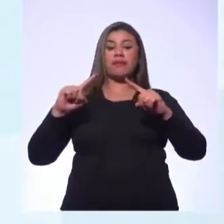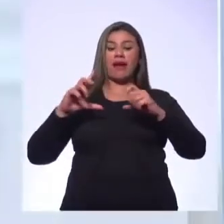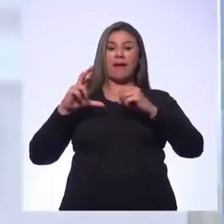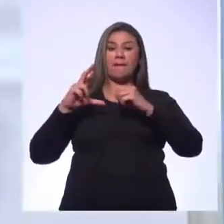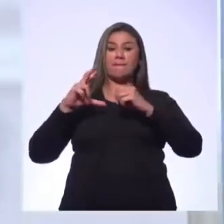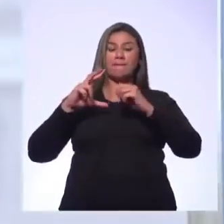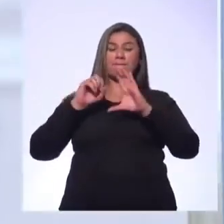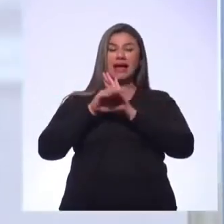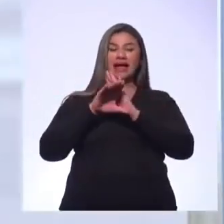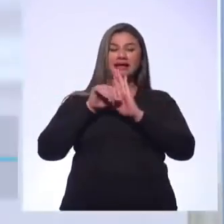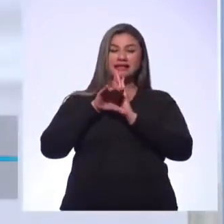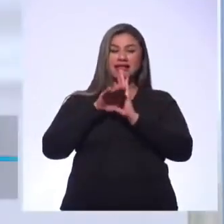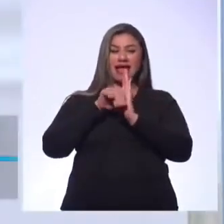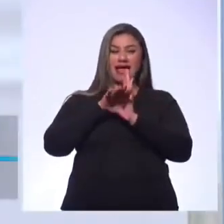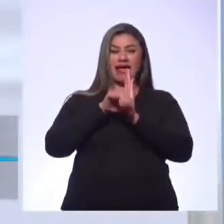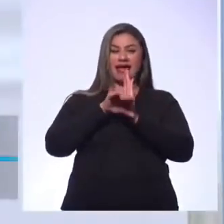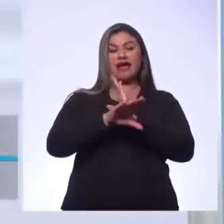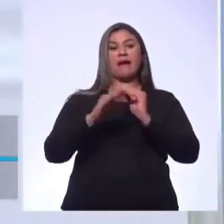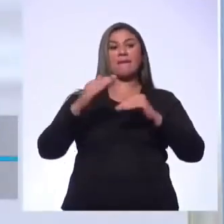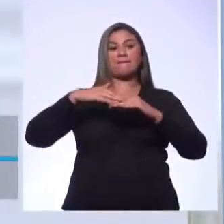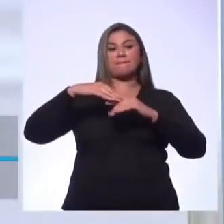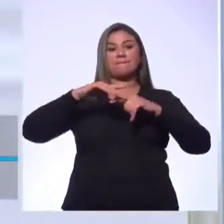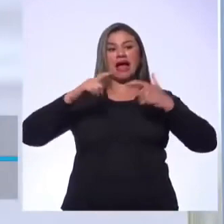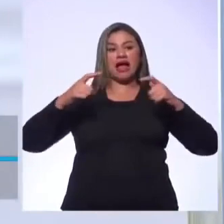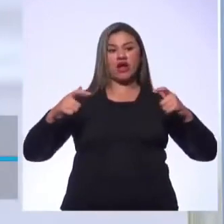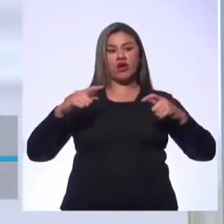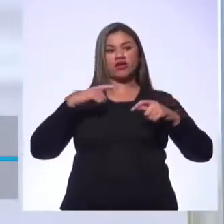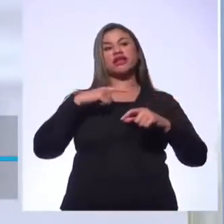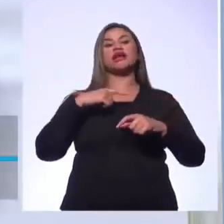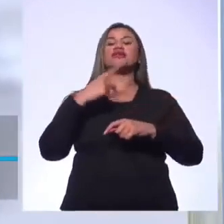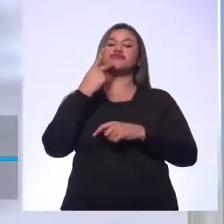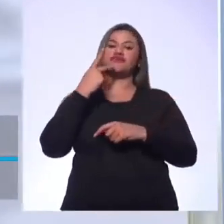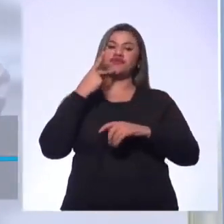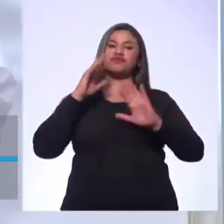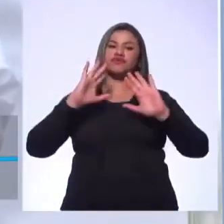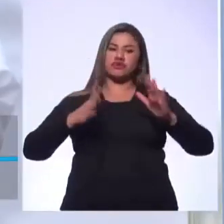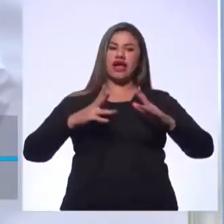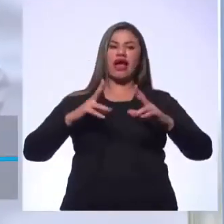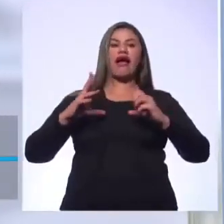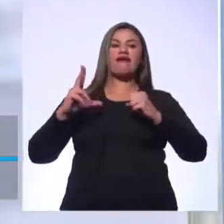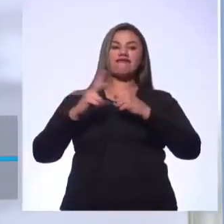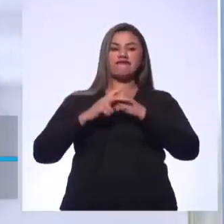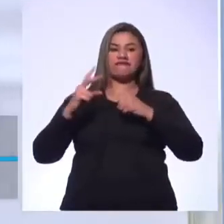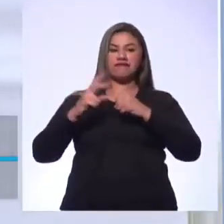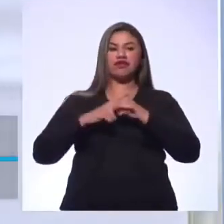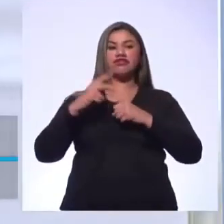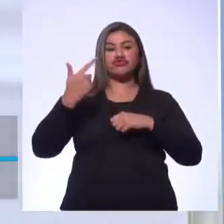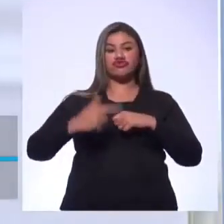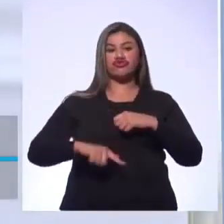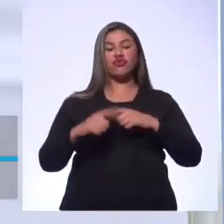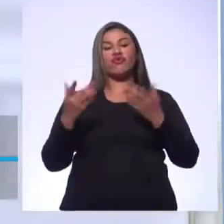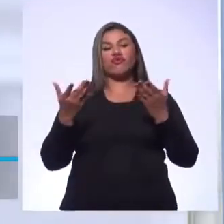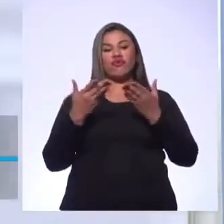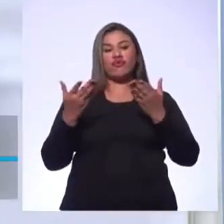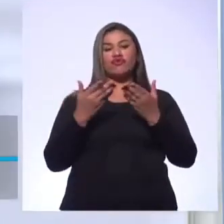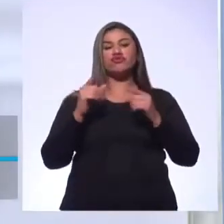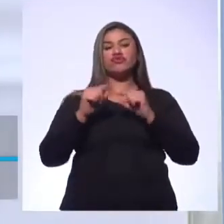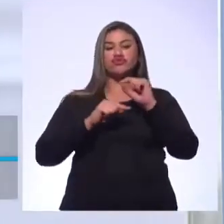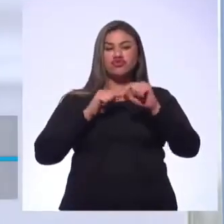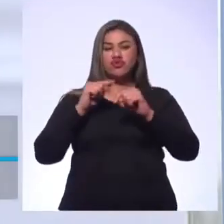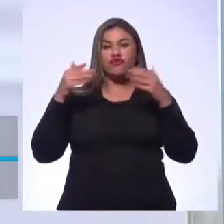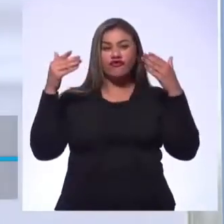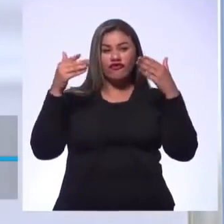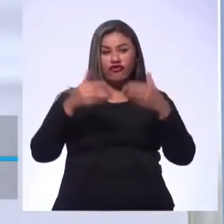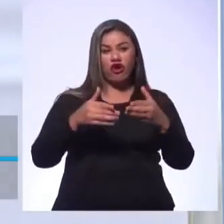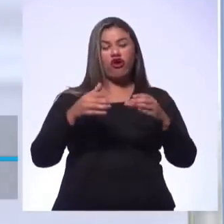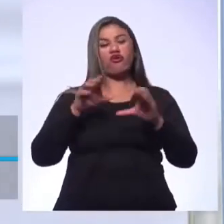Nós trabalhamos sobre vírus, vamos voltar a falar sobre vírus, mas a gente tem que lembrar que hoje a gente vai trabalhar mais